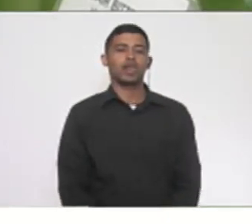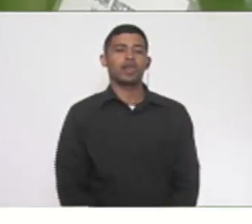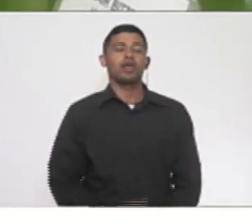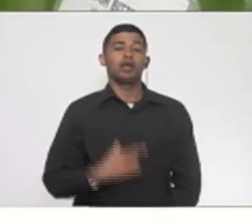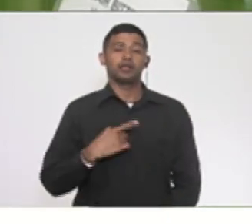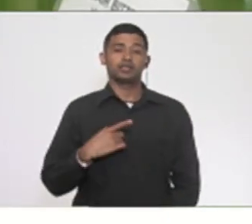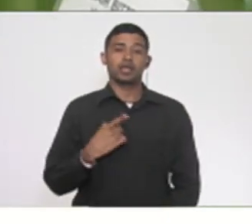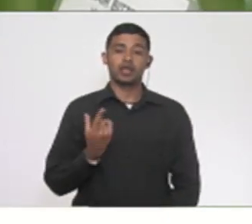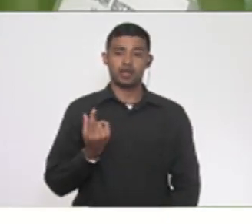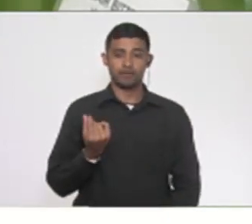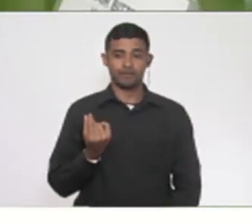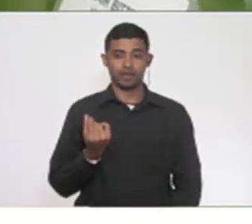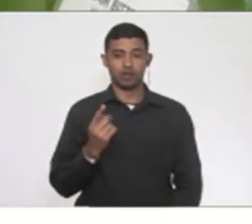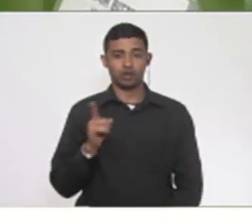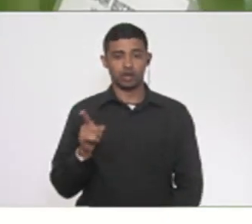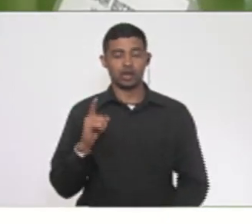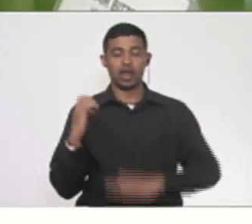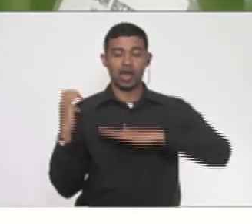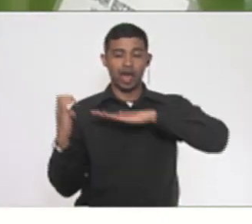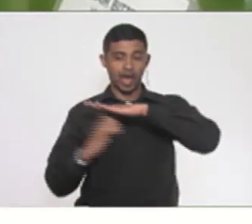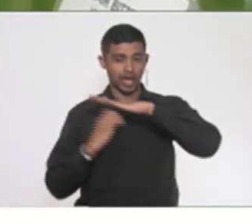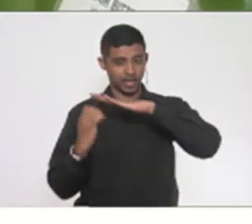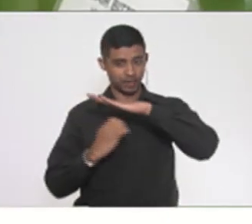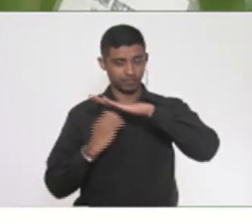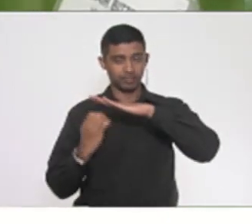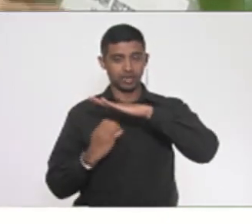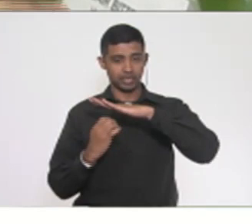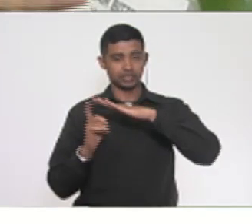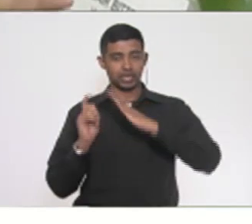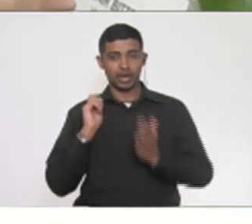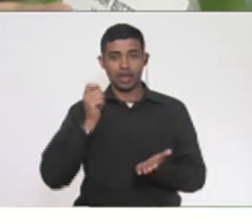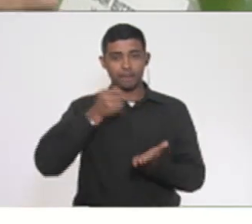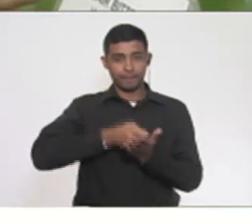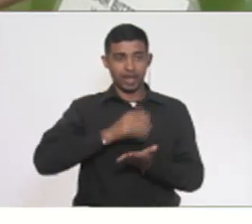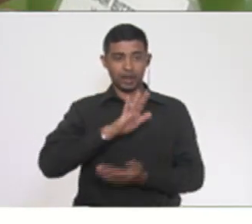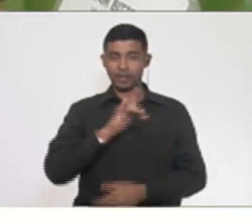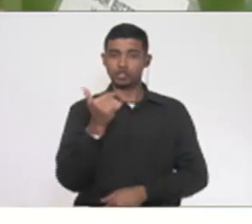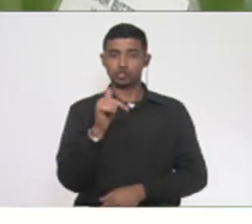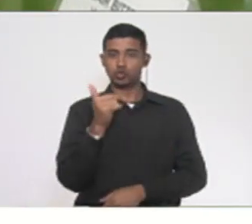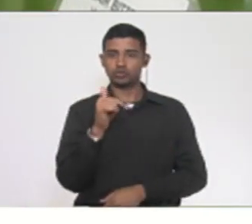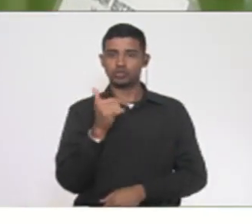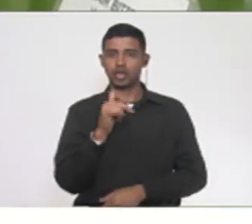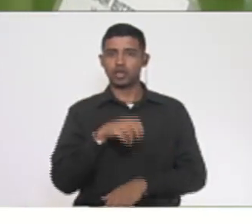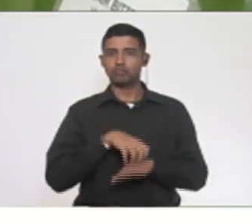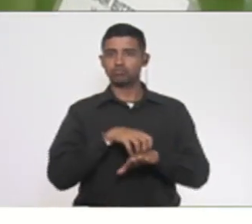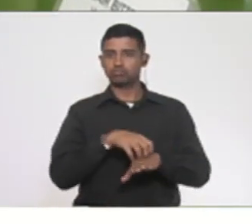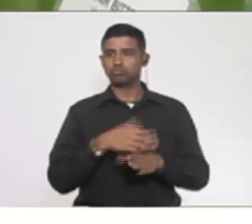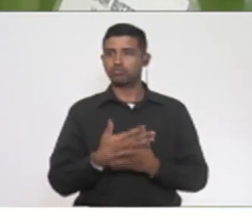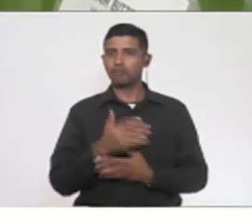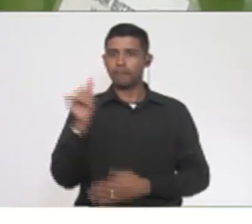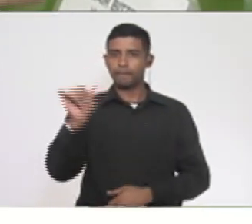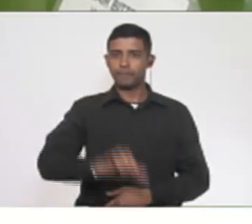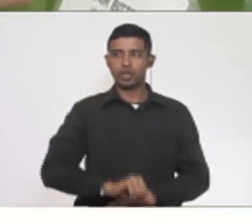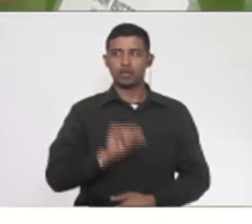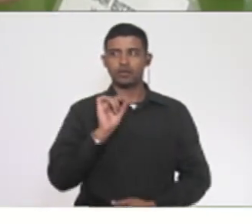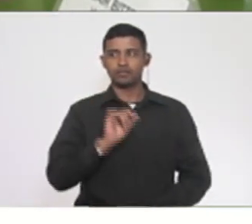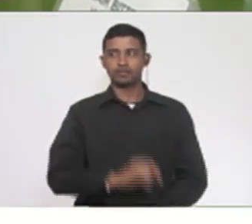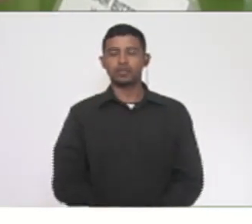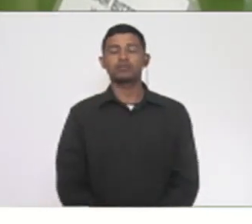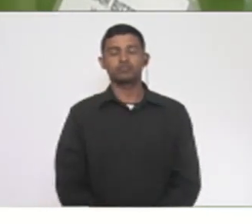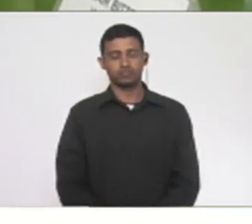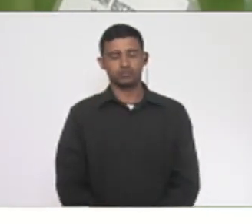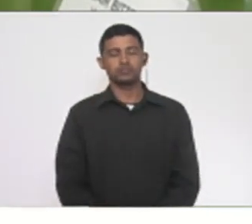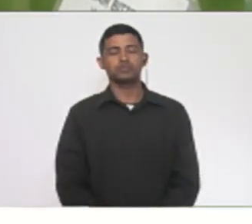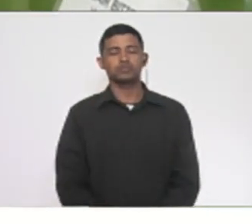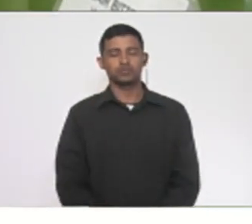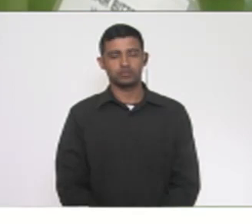a empresa distribuidora, a concessionária, paga, mas não tem o transporte. E muito pior, além de não ter,